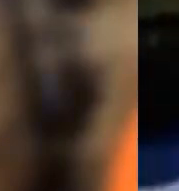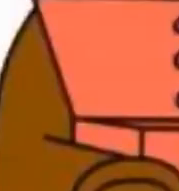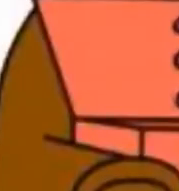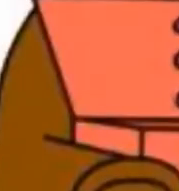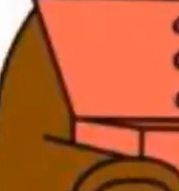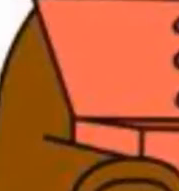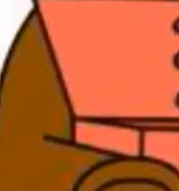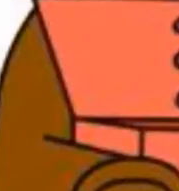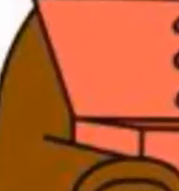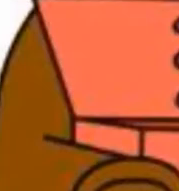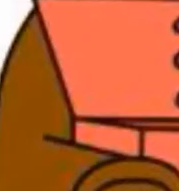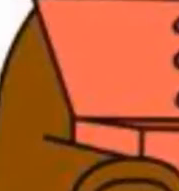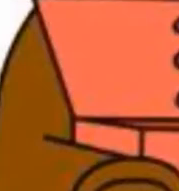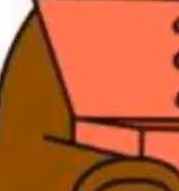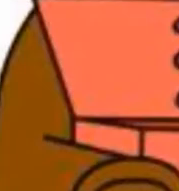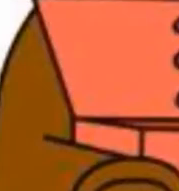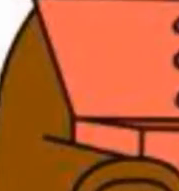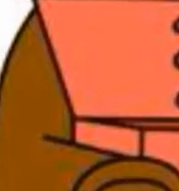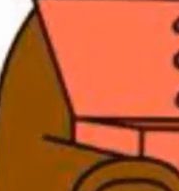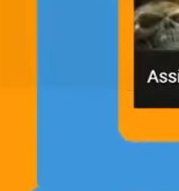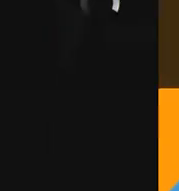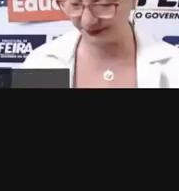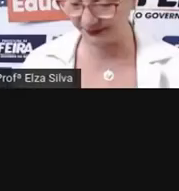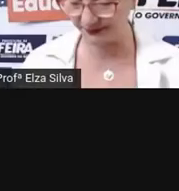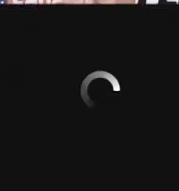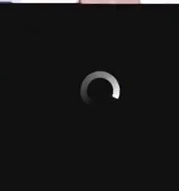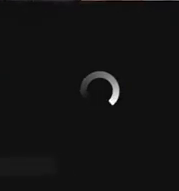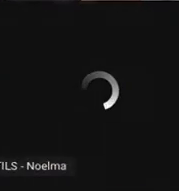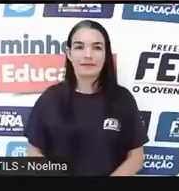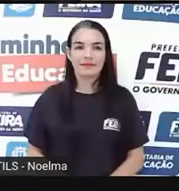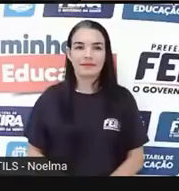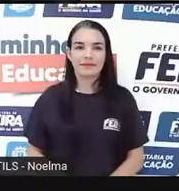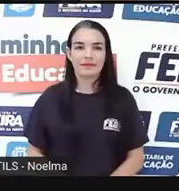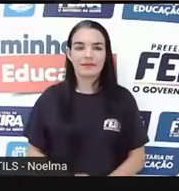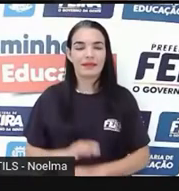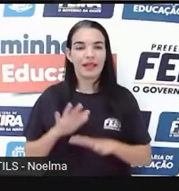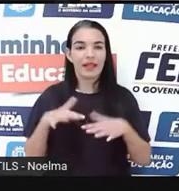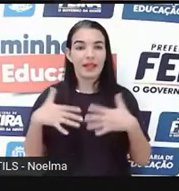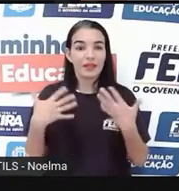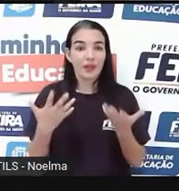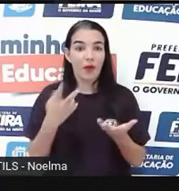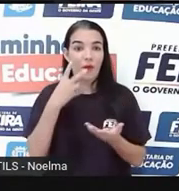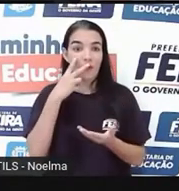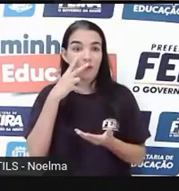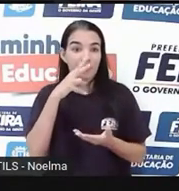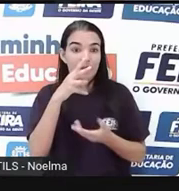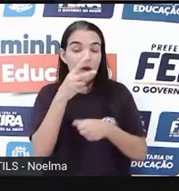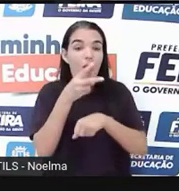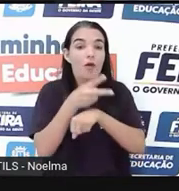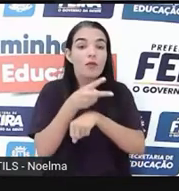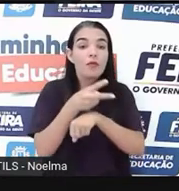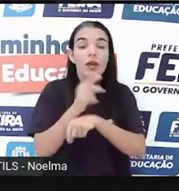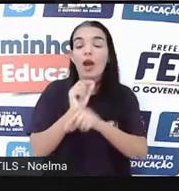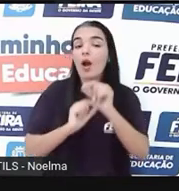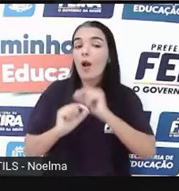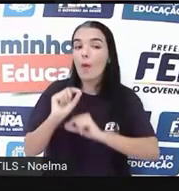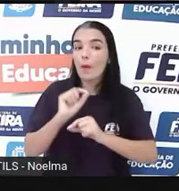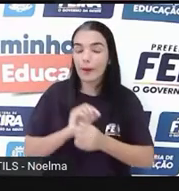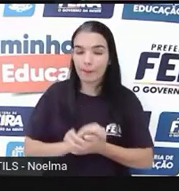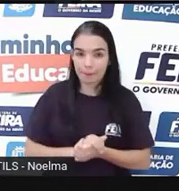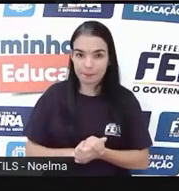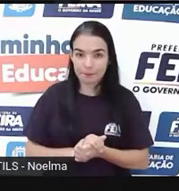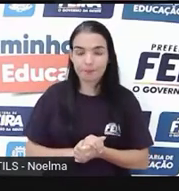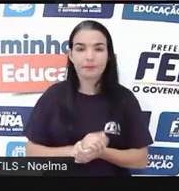norte-americanas. Essa foi a história do Halloween. Então, o que é que nós vimos nesse vídeo? Nós vimos